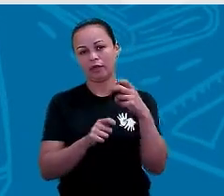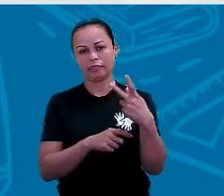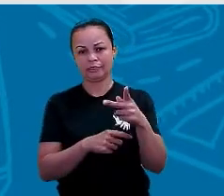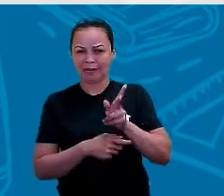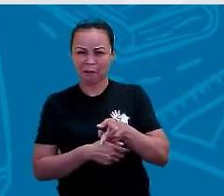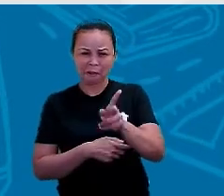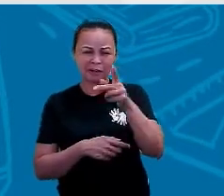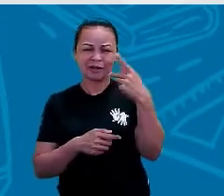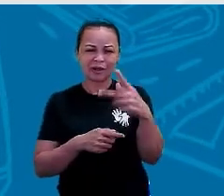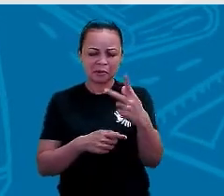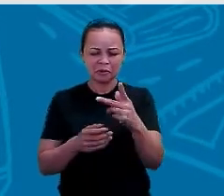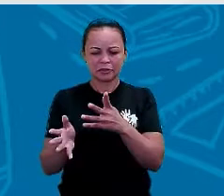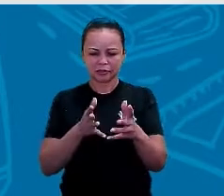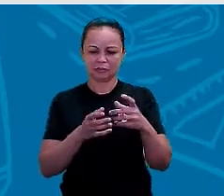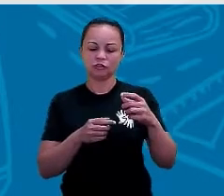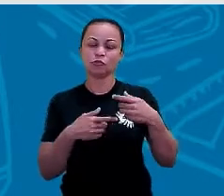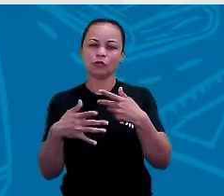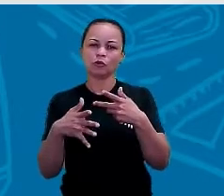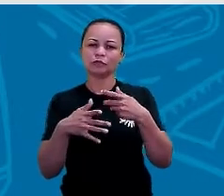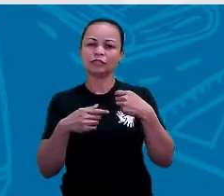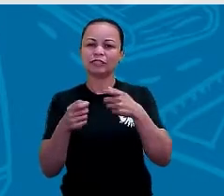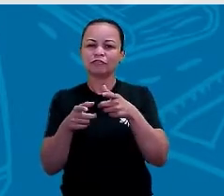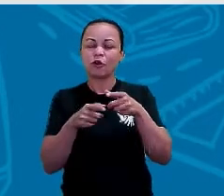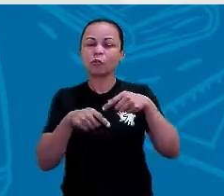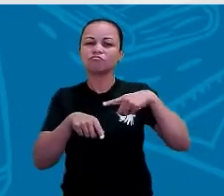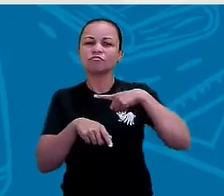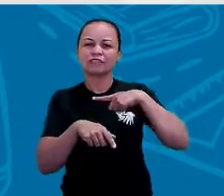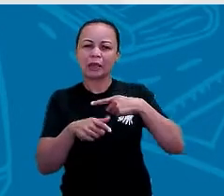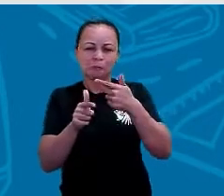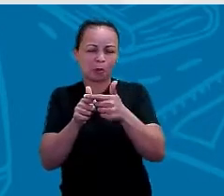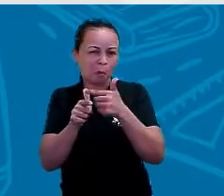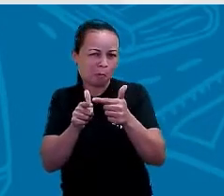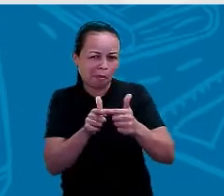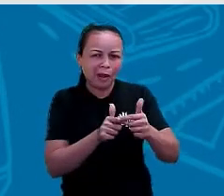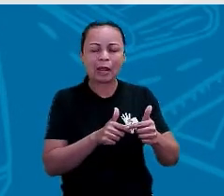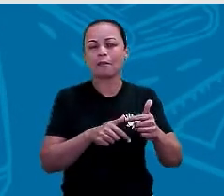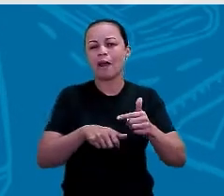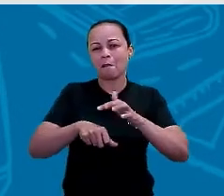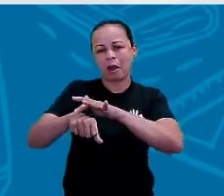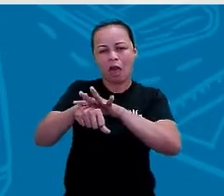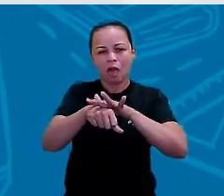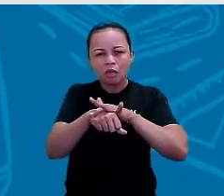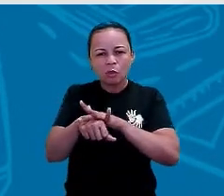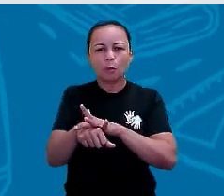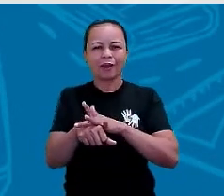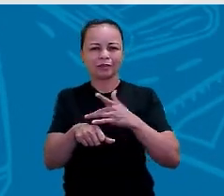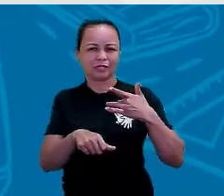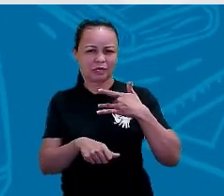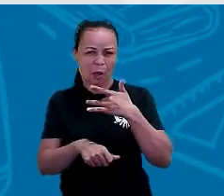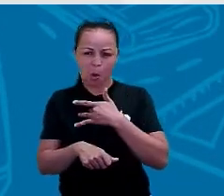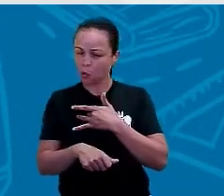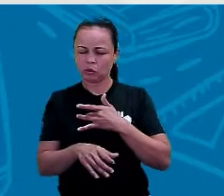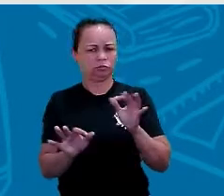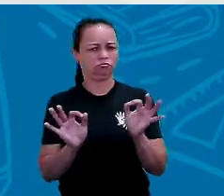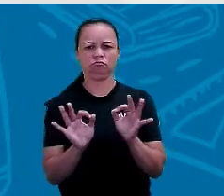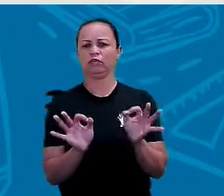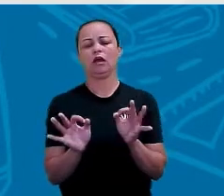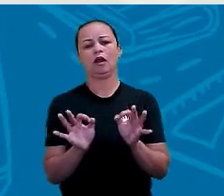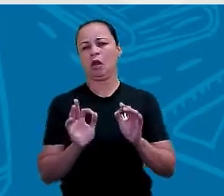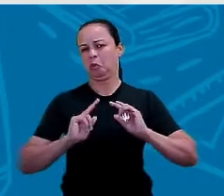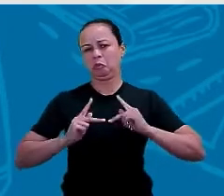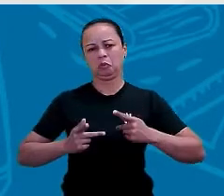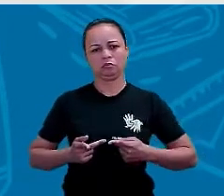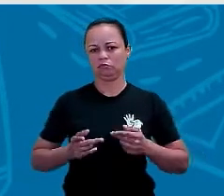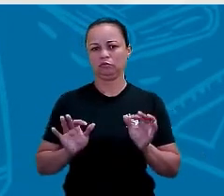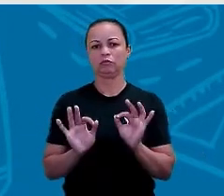vão atuar causando doenças, certo? Nem sempre eles irão ser prejudiciais à saúde humana, à